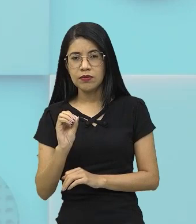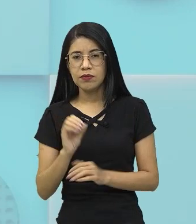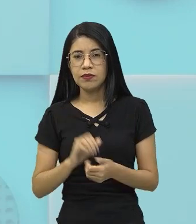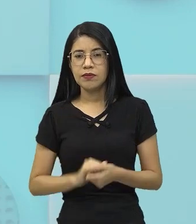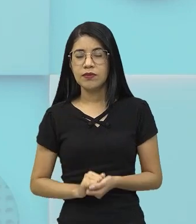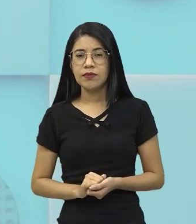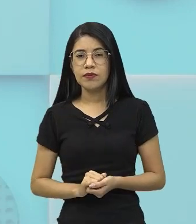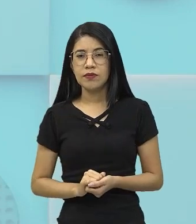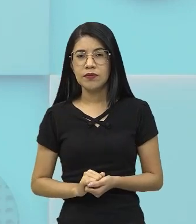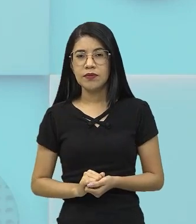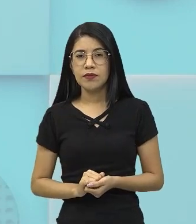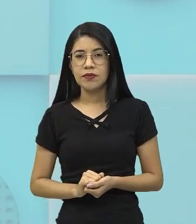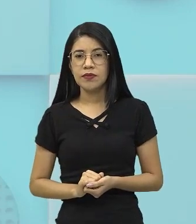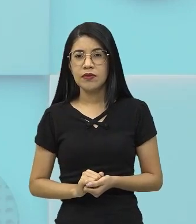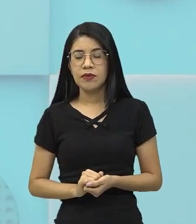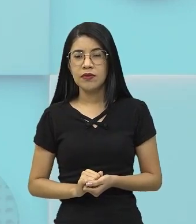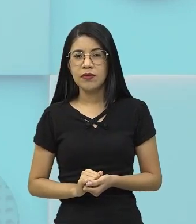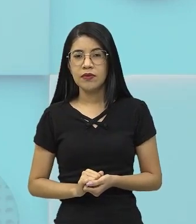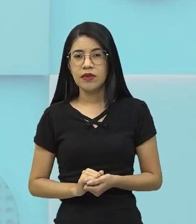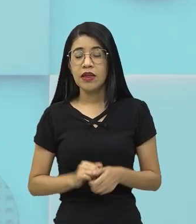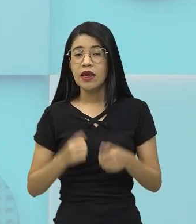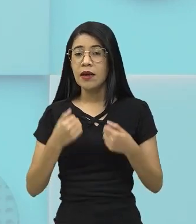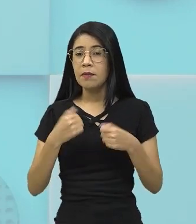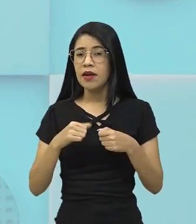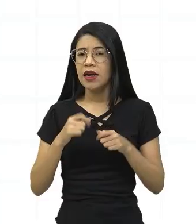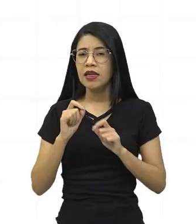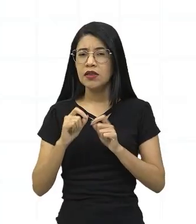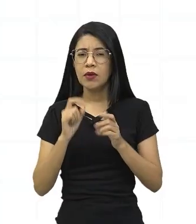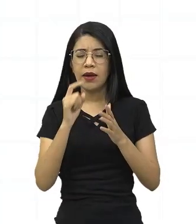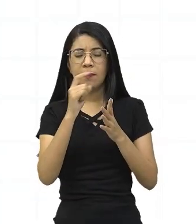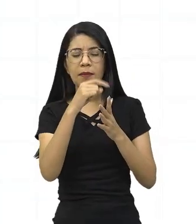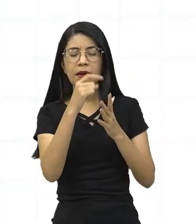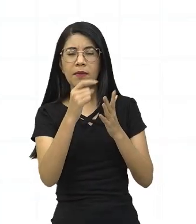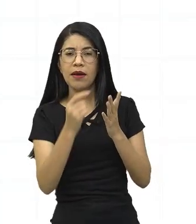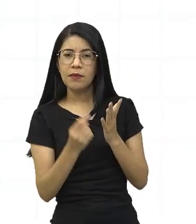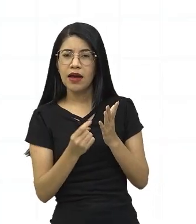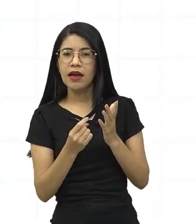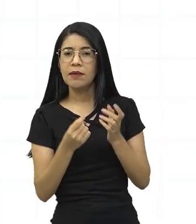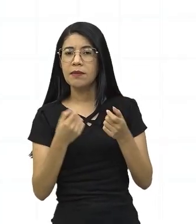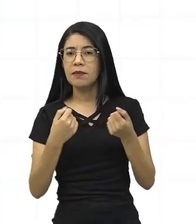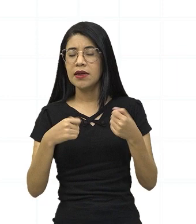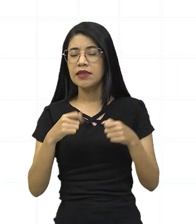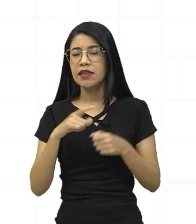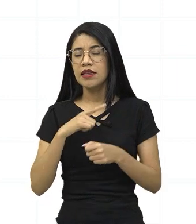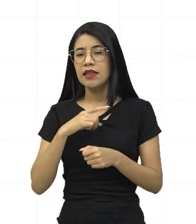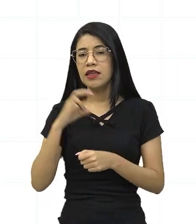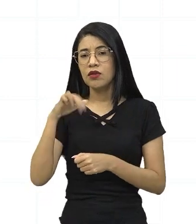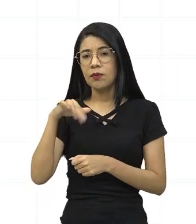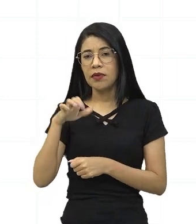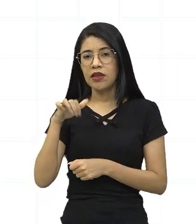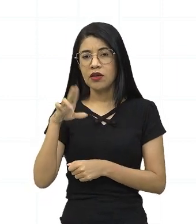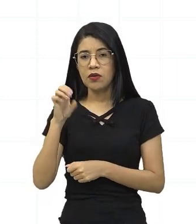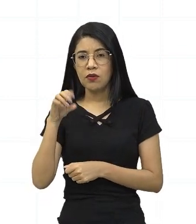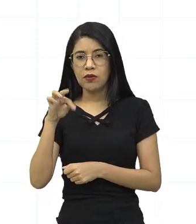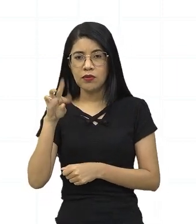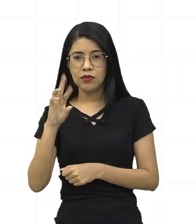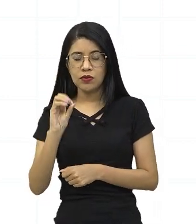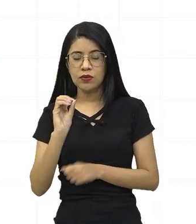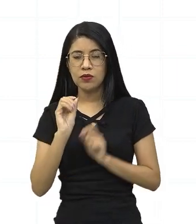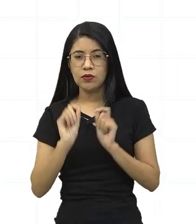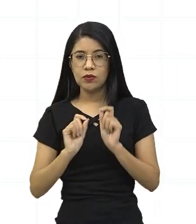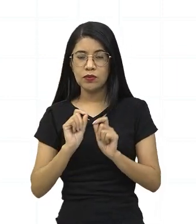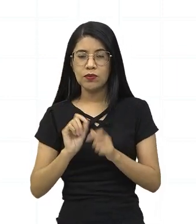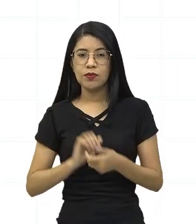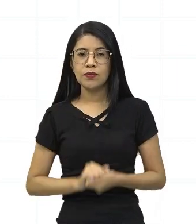ver, então, o que é que se precisa ter num mini-conto, ou seja, o que você encontra num mini-conto, certo?